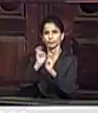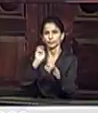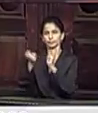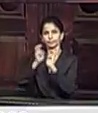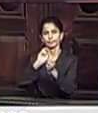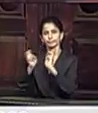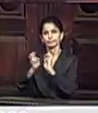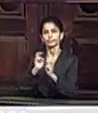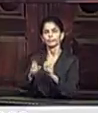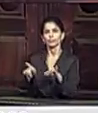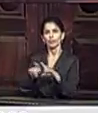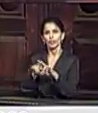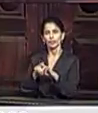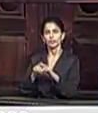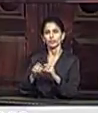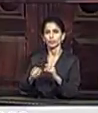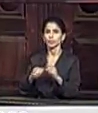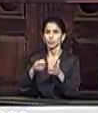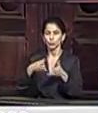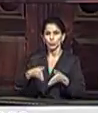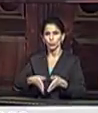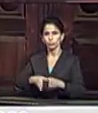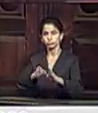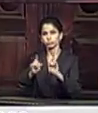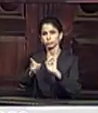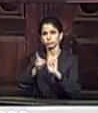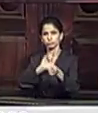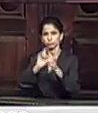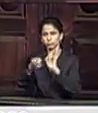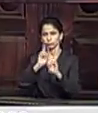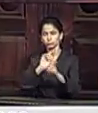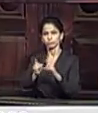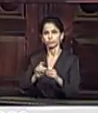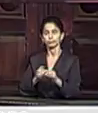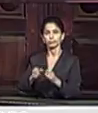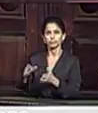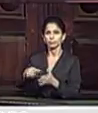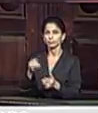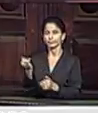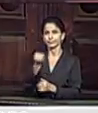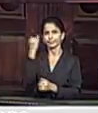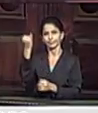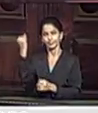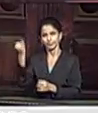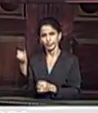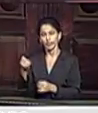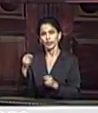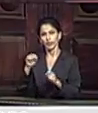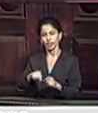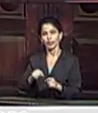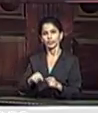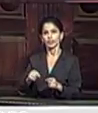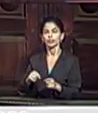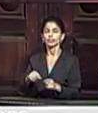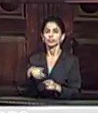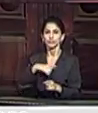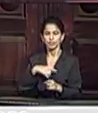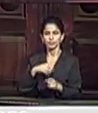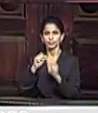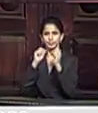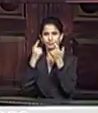A AGETRANSP, teoricamente, fiscaliza também os pedágios. Então, é importante que a Casa tenha criado uma